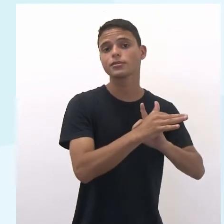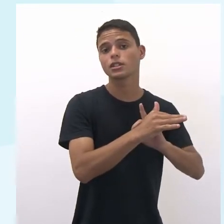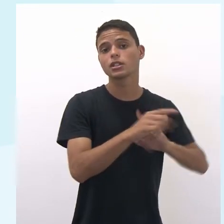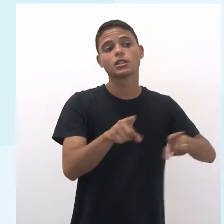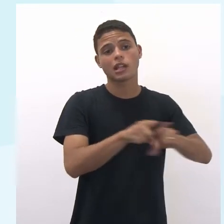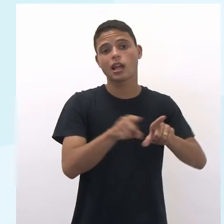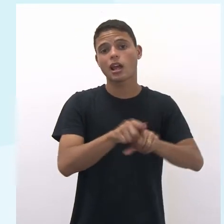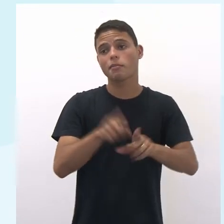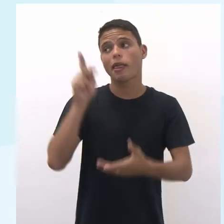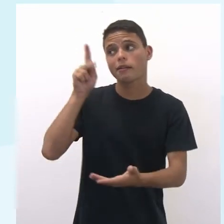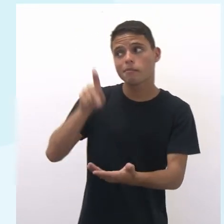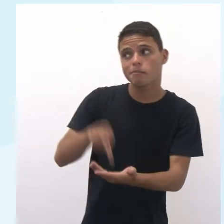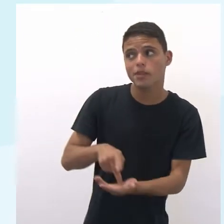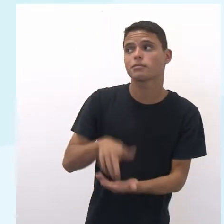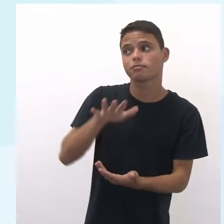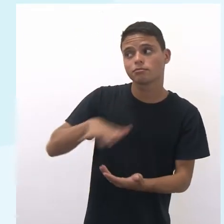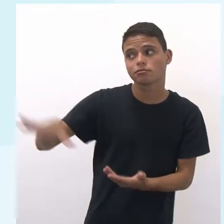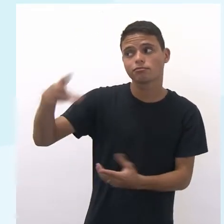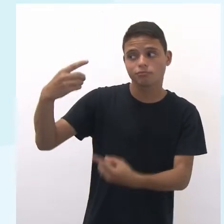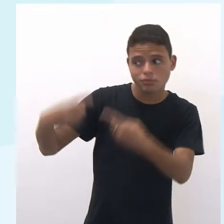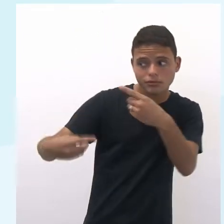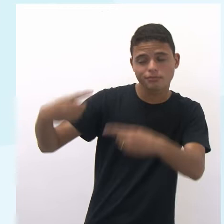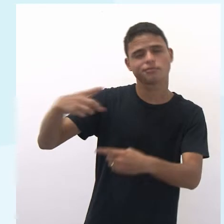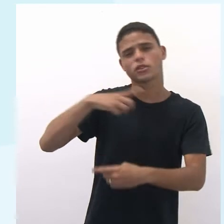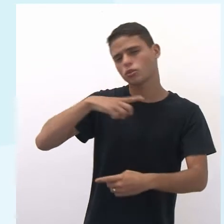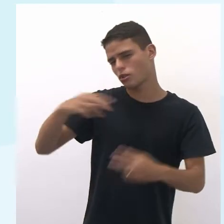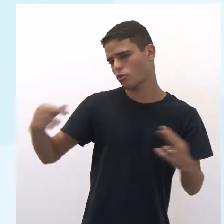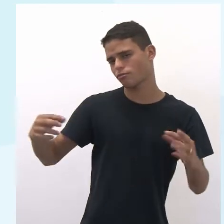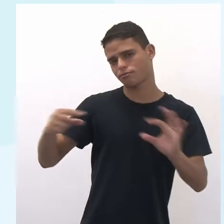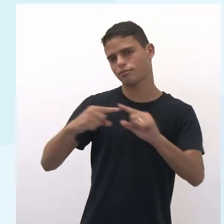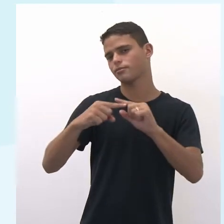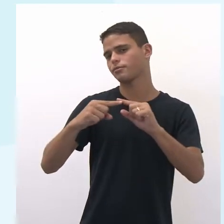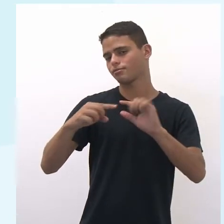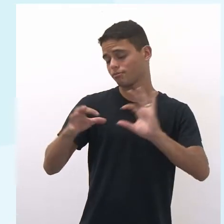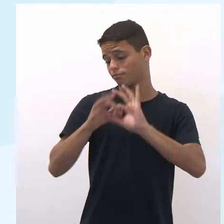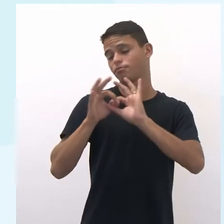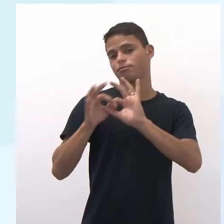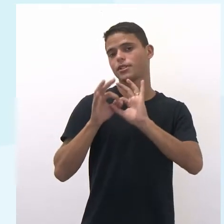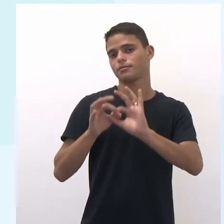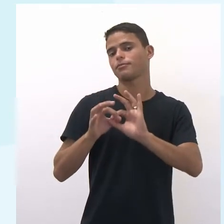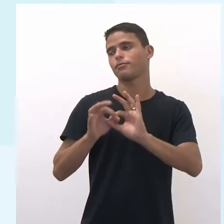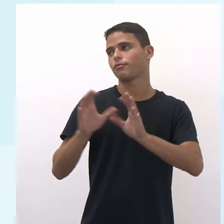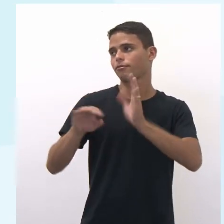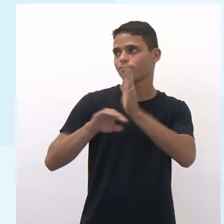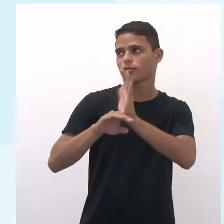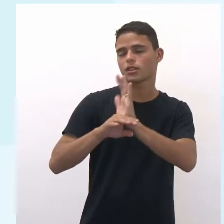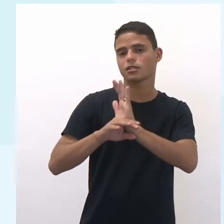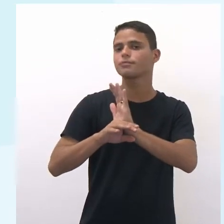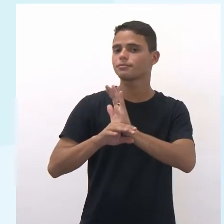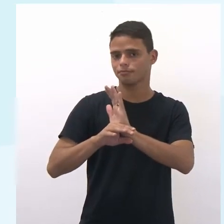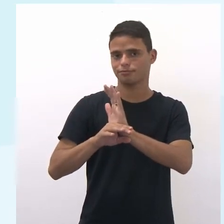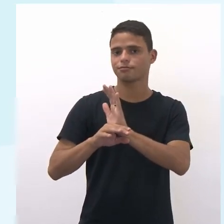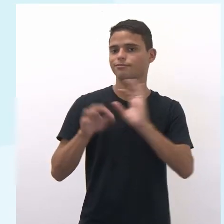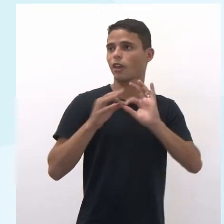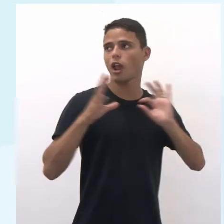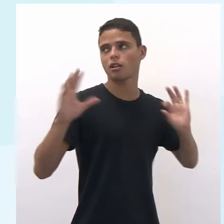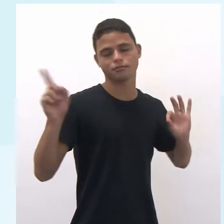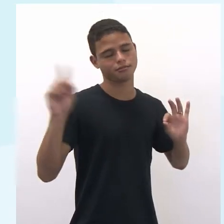fatos políticos, enfim, tudo tem relação, né? Então, o cinema não está à parte da